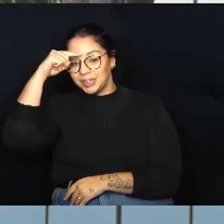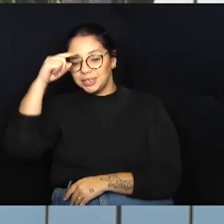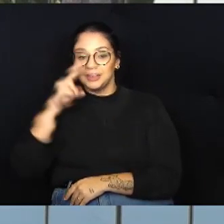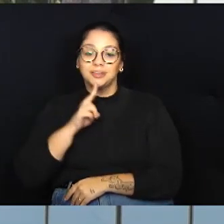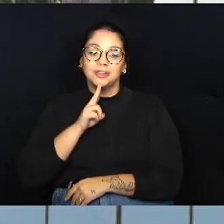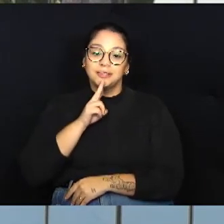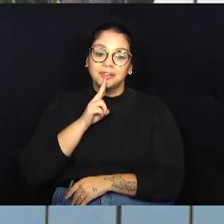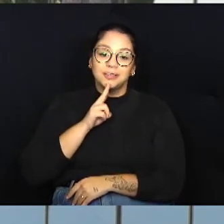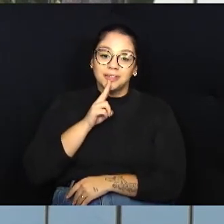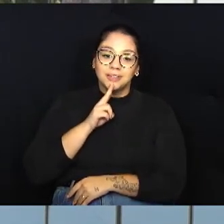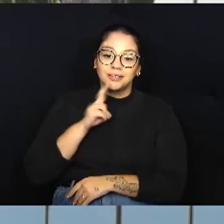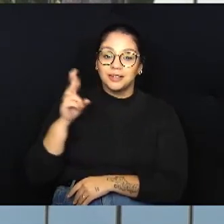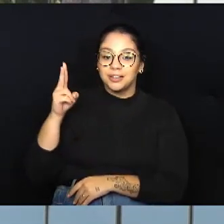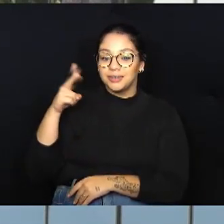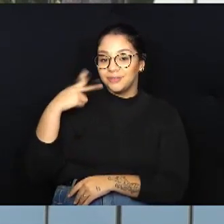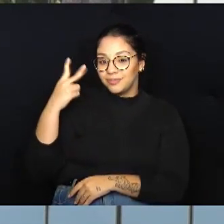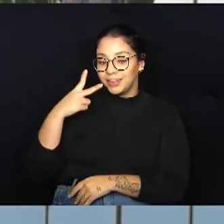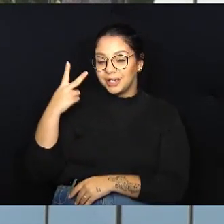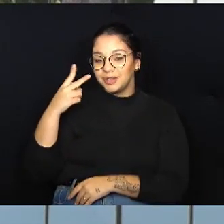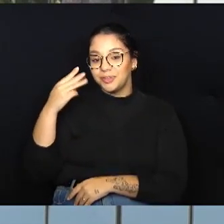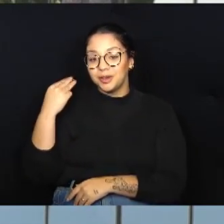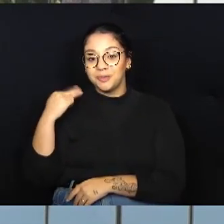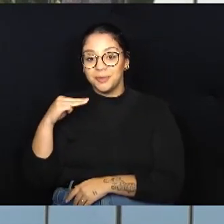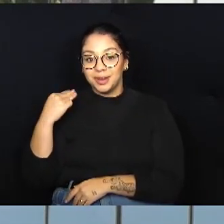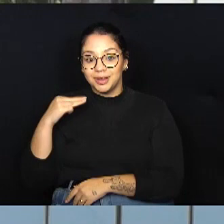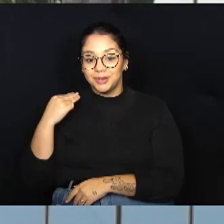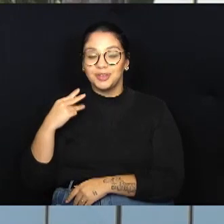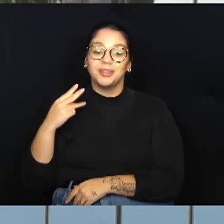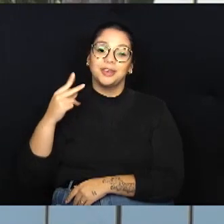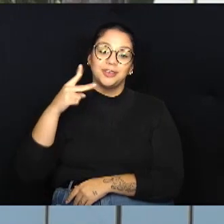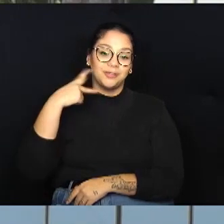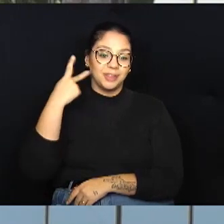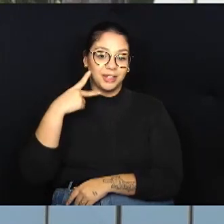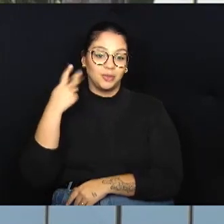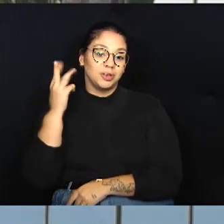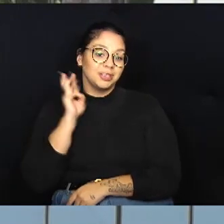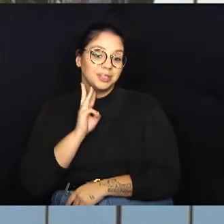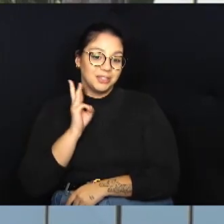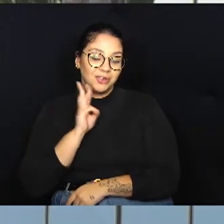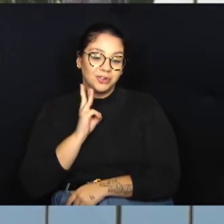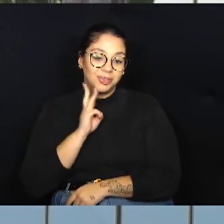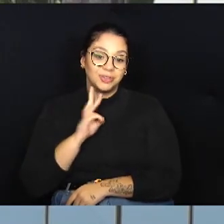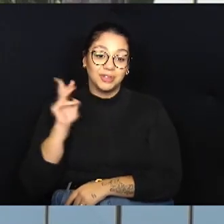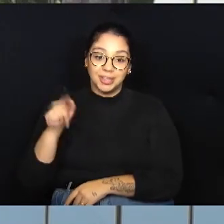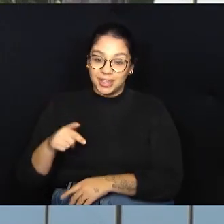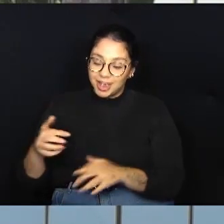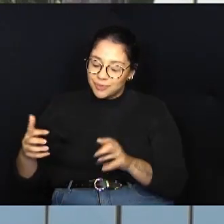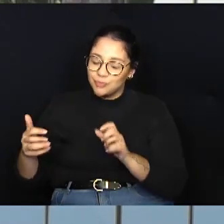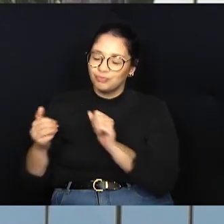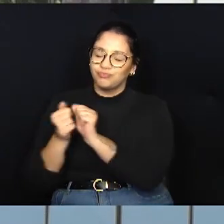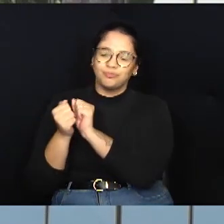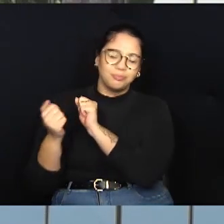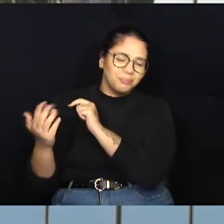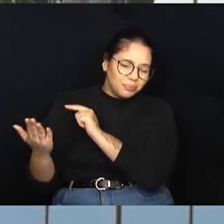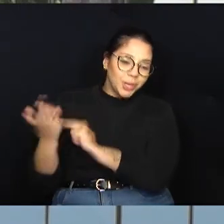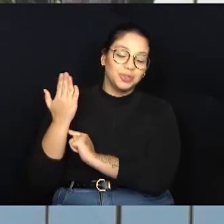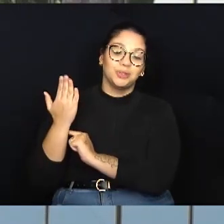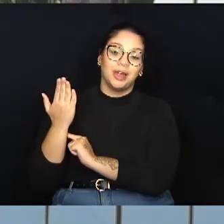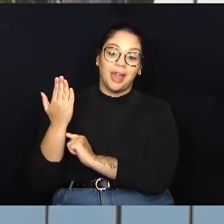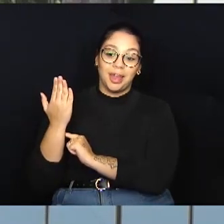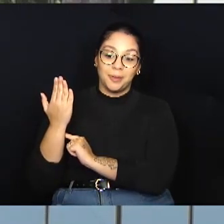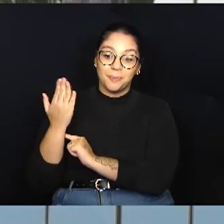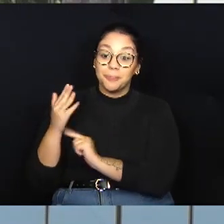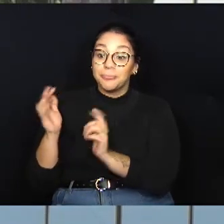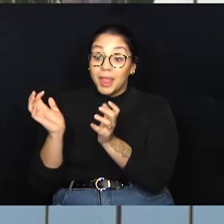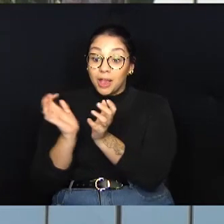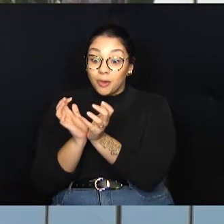Rose, vereadora Mariana Conte e vereador Cecílio Santos. Companheiros, me ajudaram muito. A comissão ela